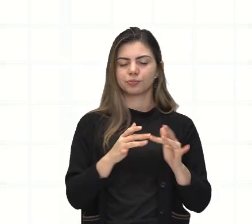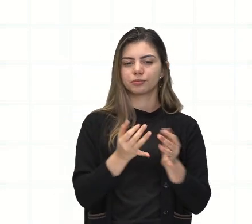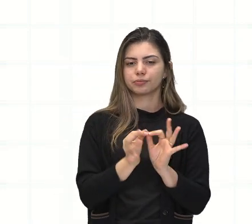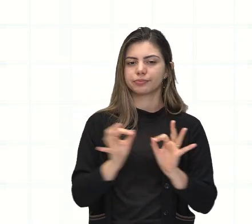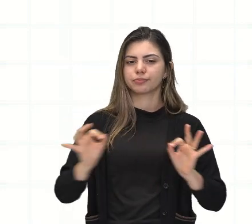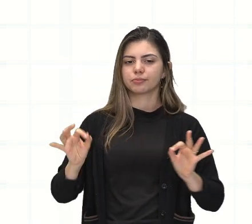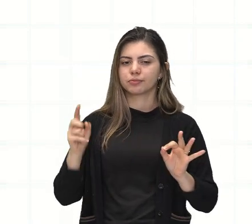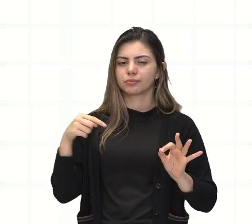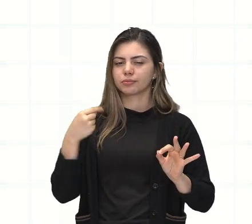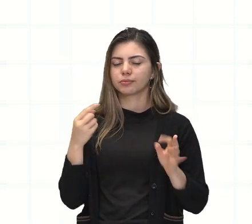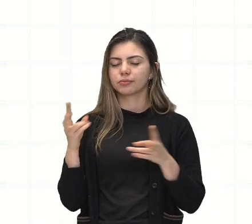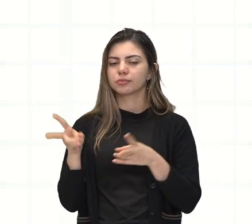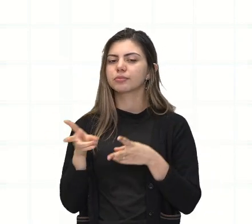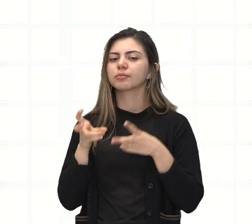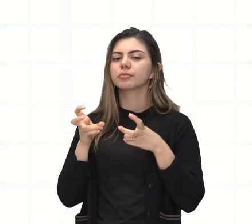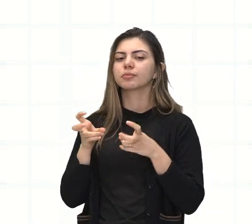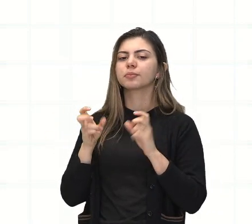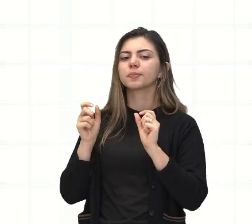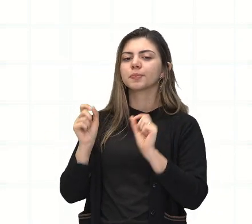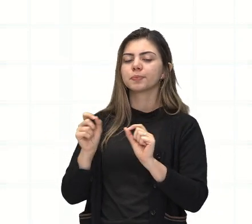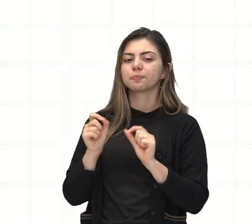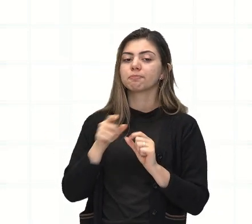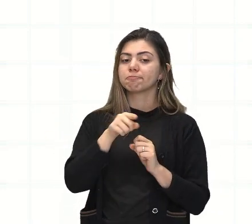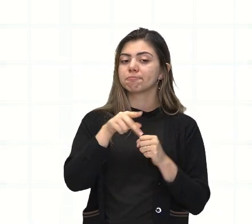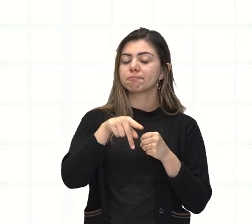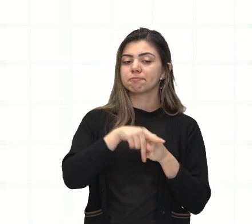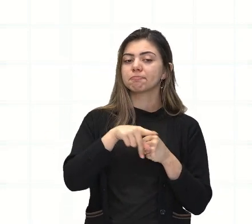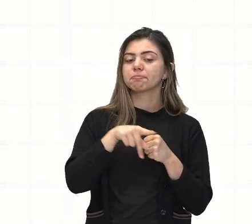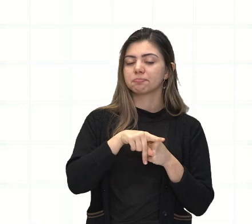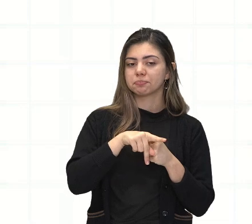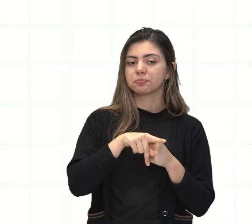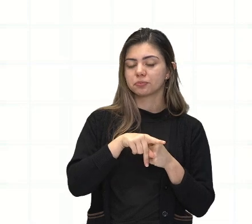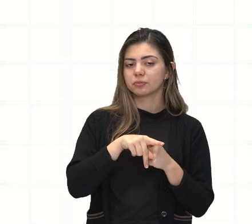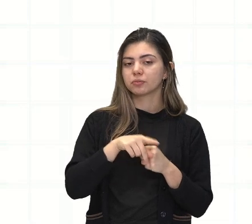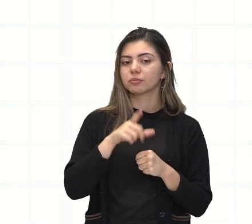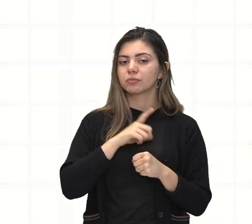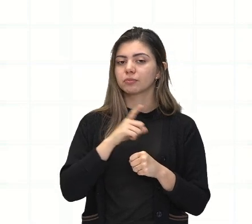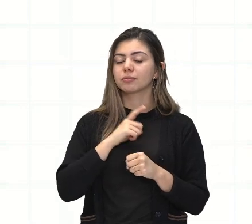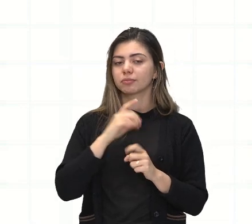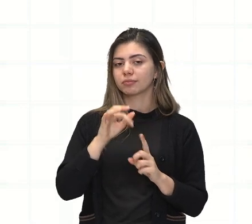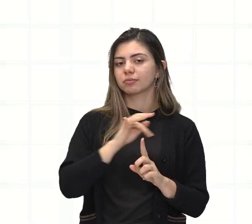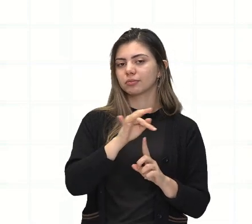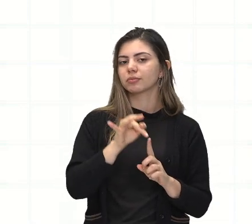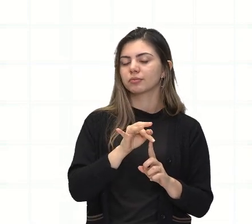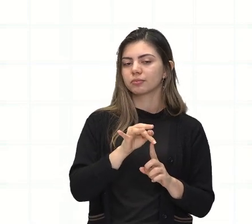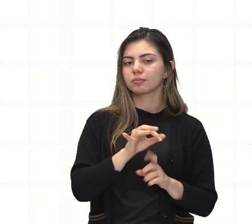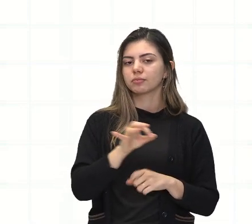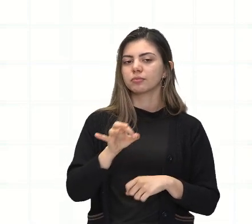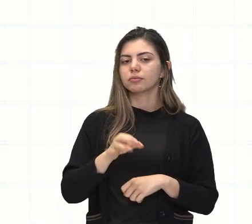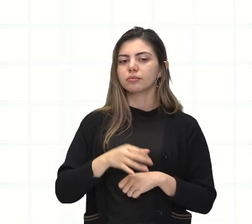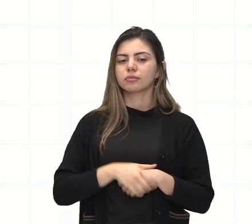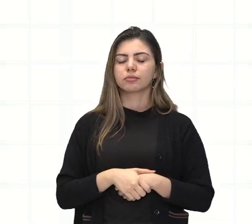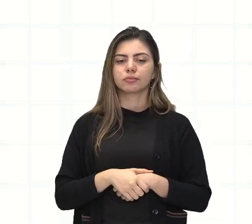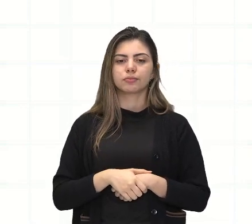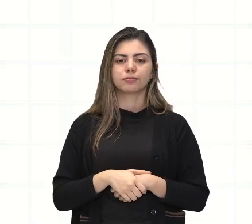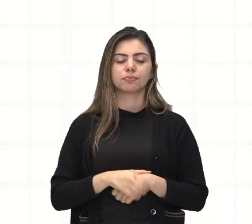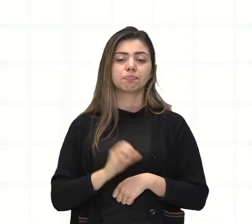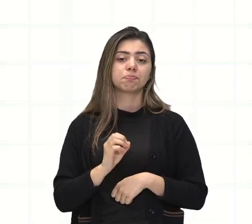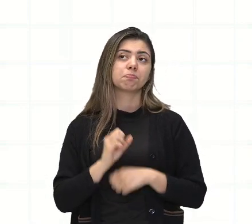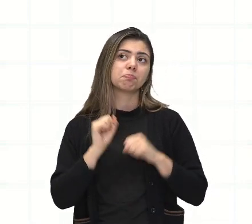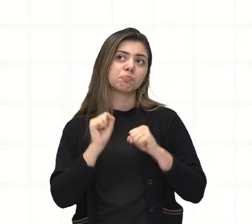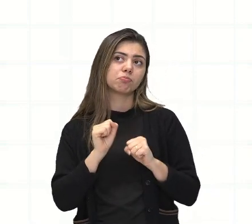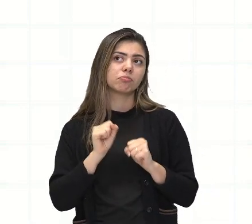nós observamos que o pronome em si, ele tem uma função. Ou